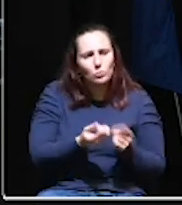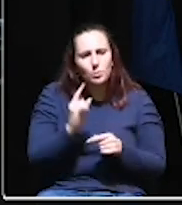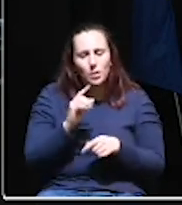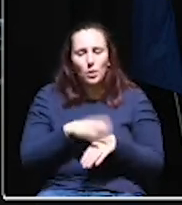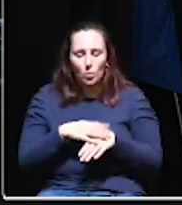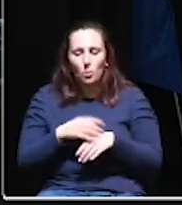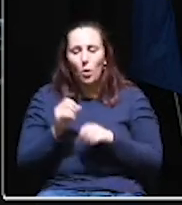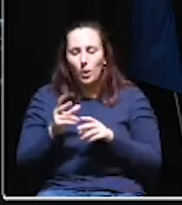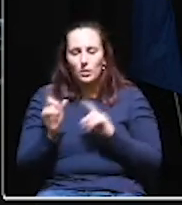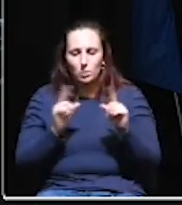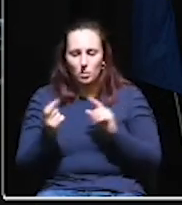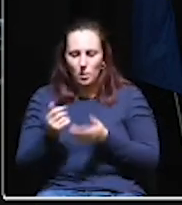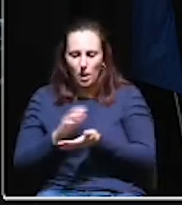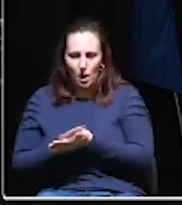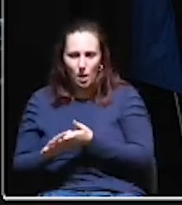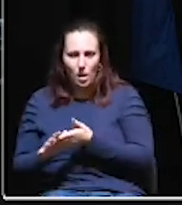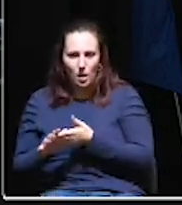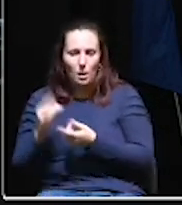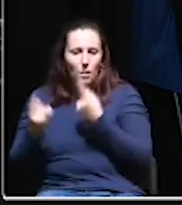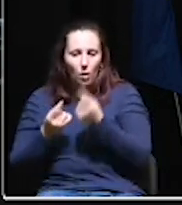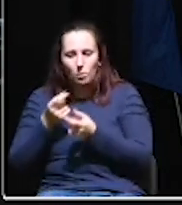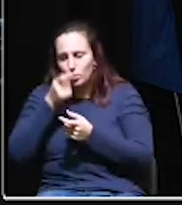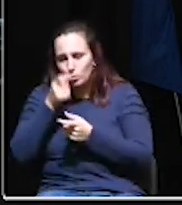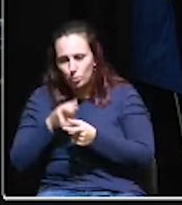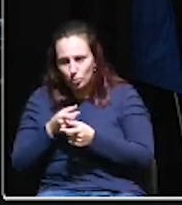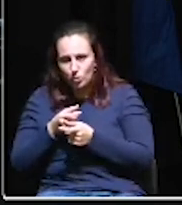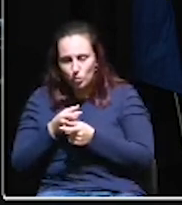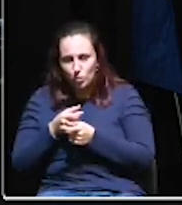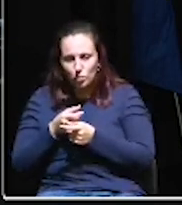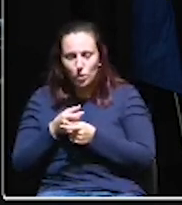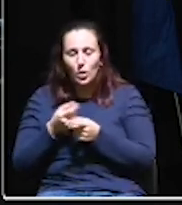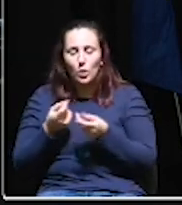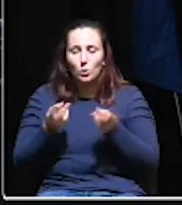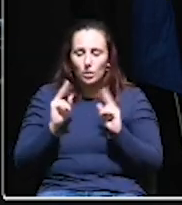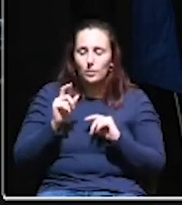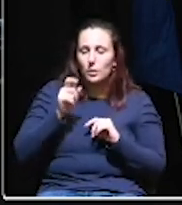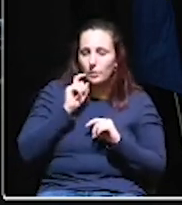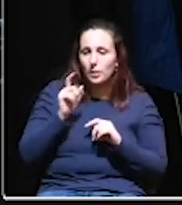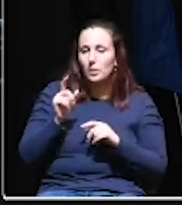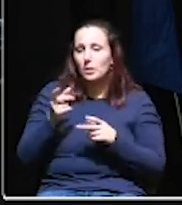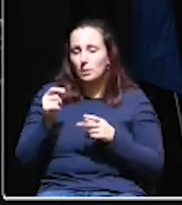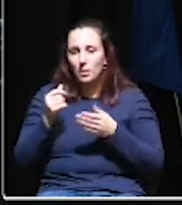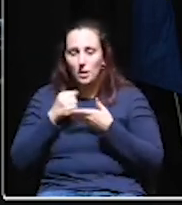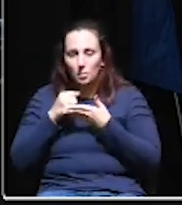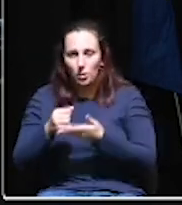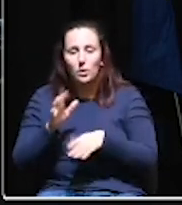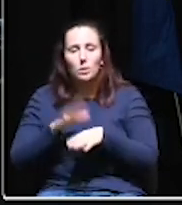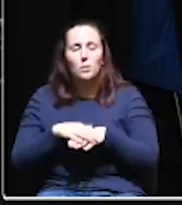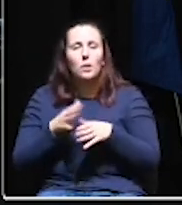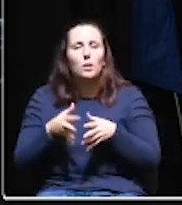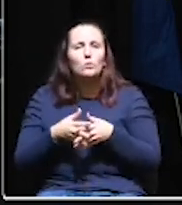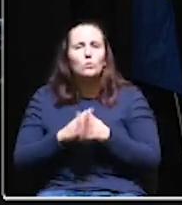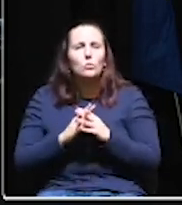da gratuitidade dos transportes públicos para alguns segmentos da população, que o LIVRE defende e que o LIVRE apoiou, não existe uma aposta estrutural na